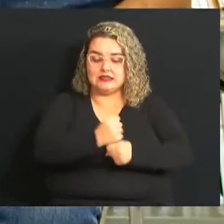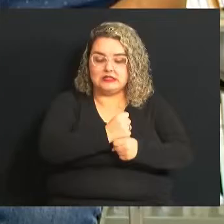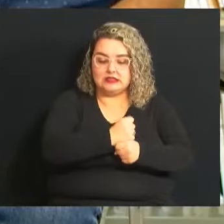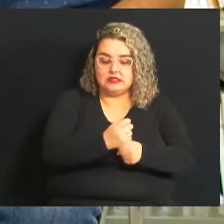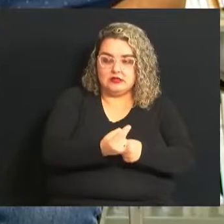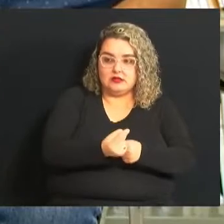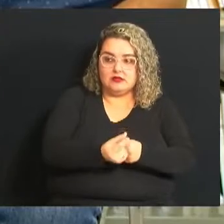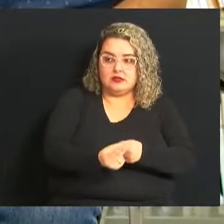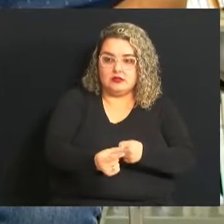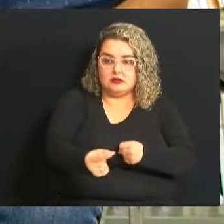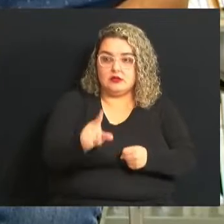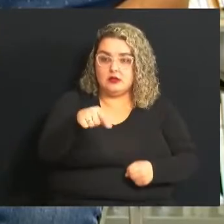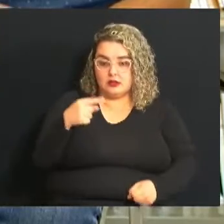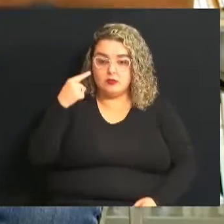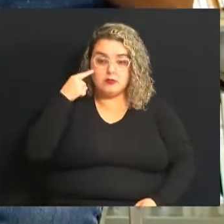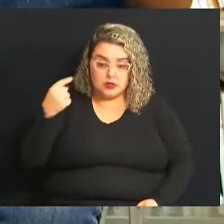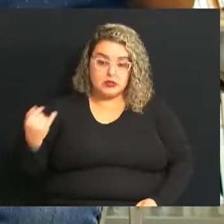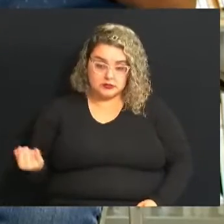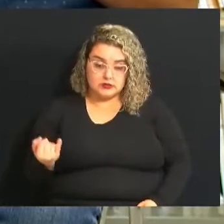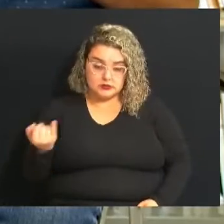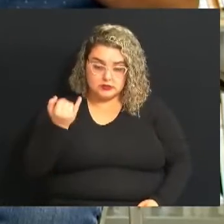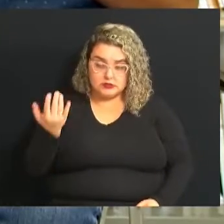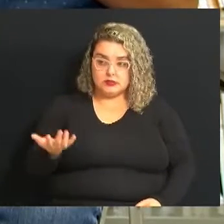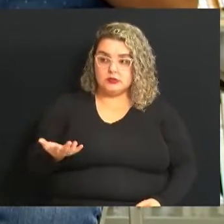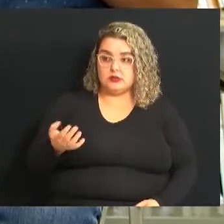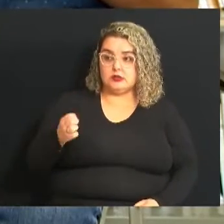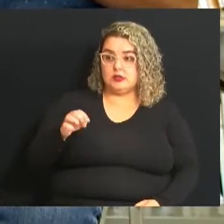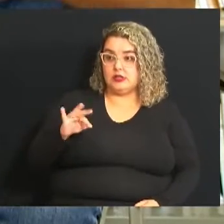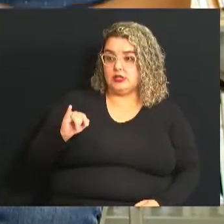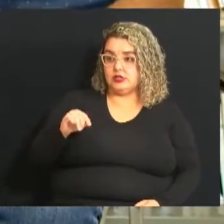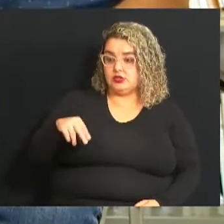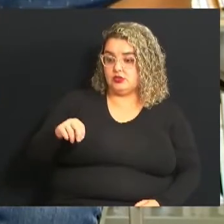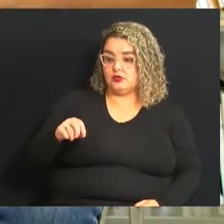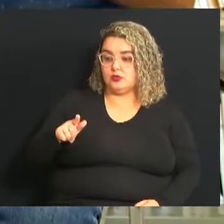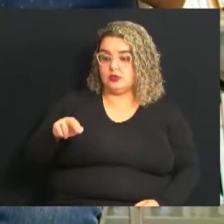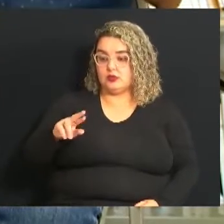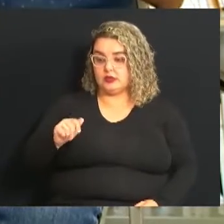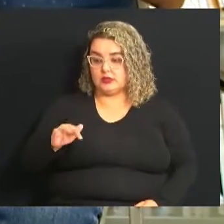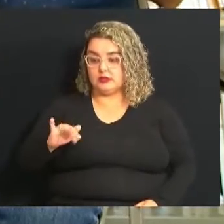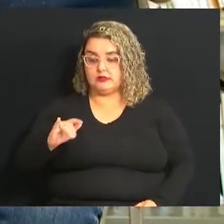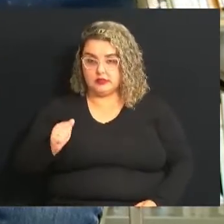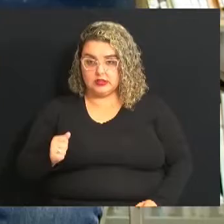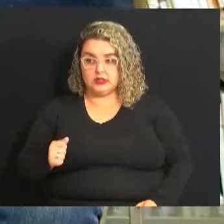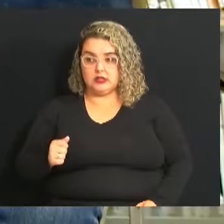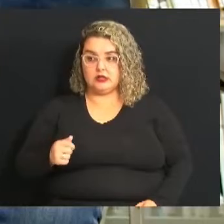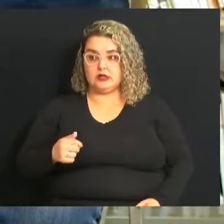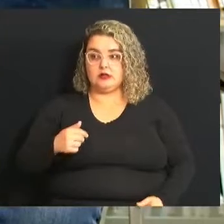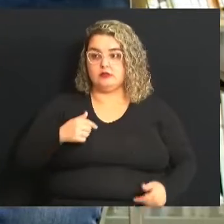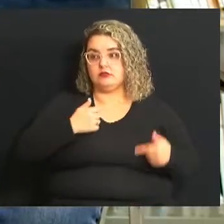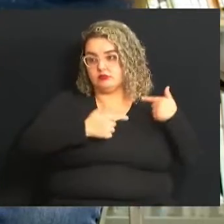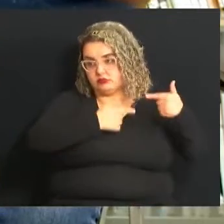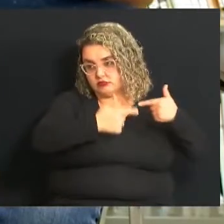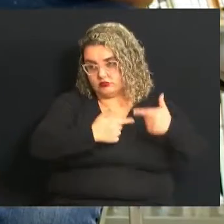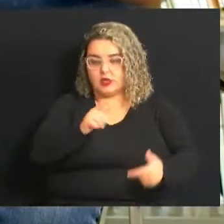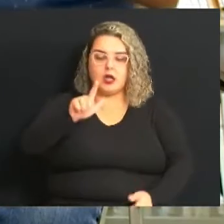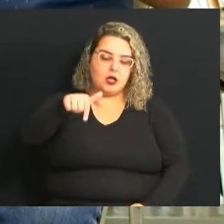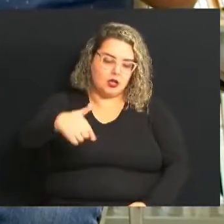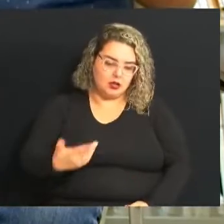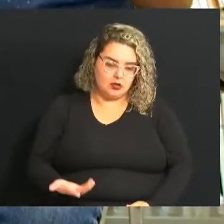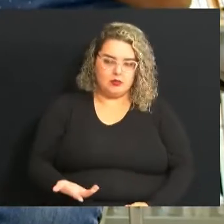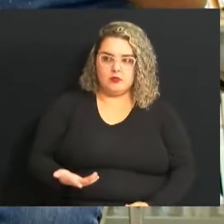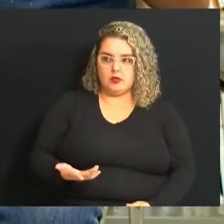ideia muito importante para a etnografia clássica, tá? Evidentemente, depois disso, né, com